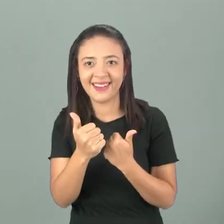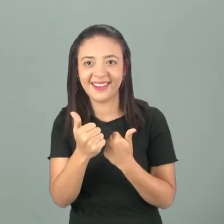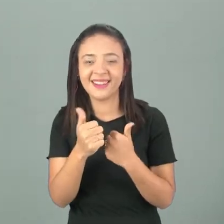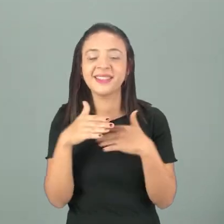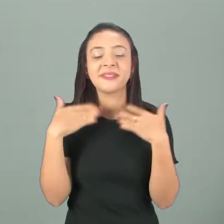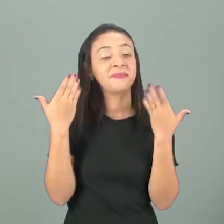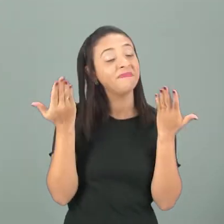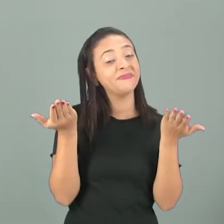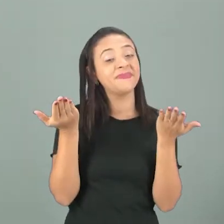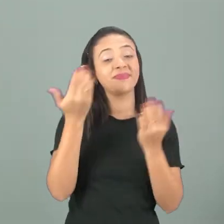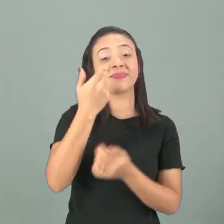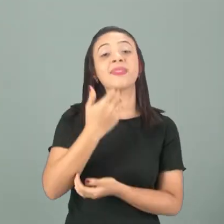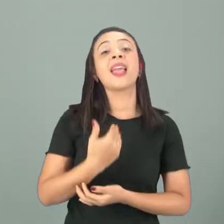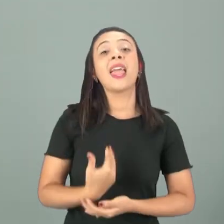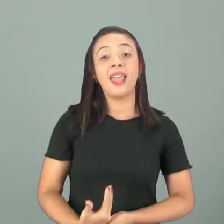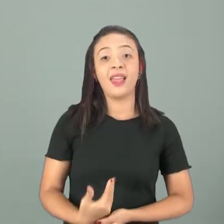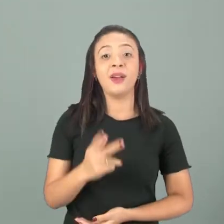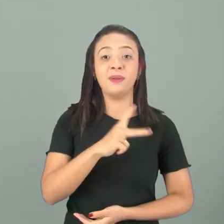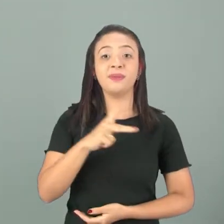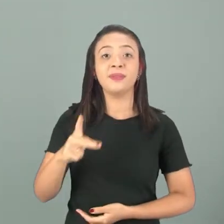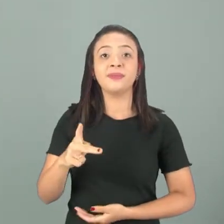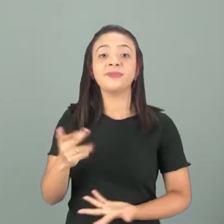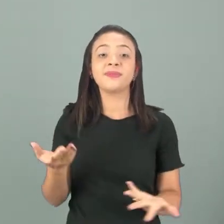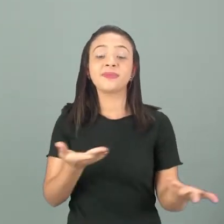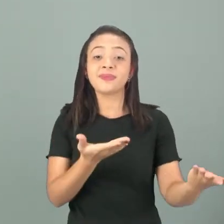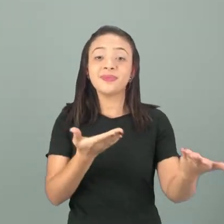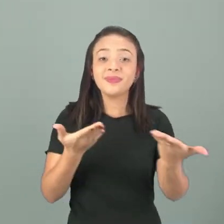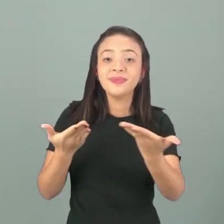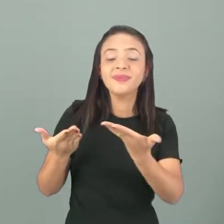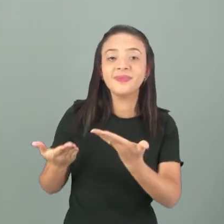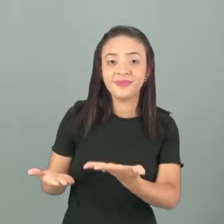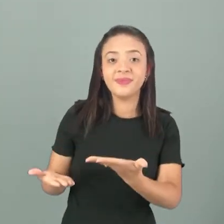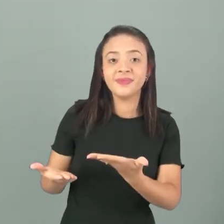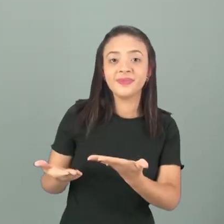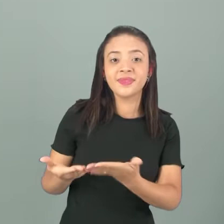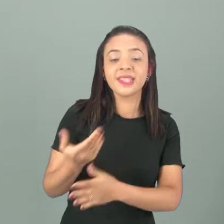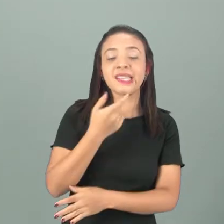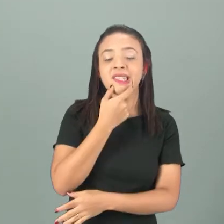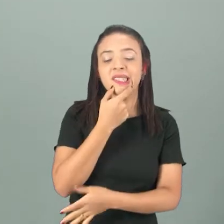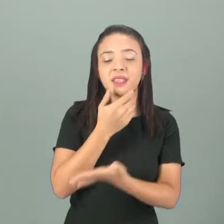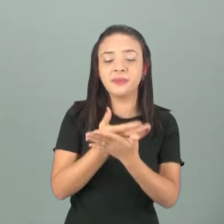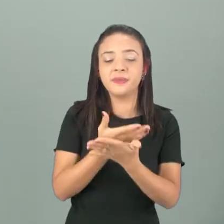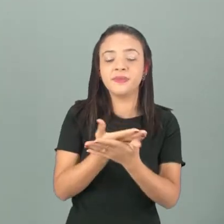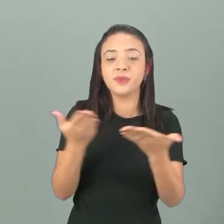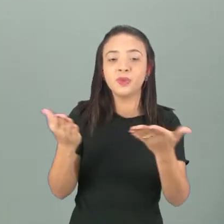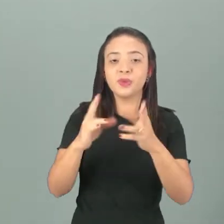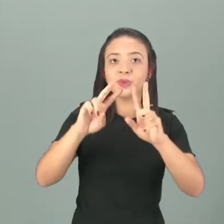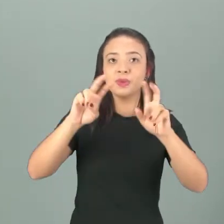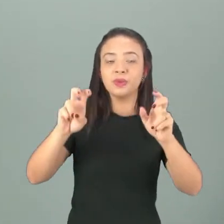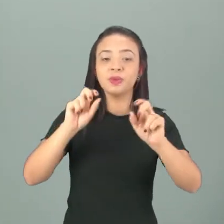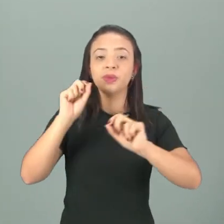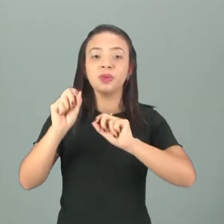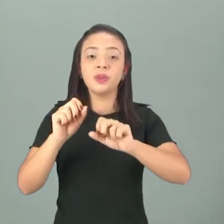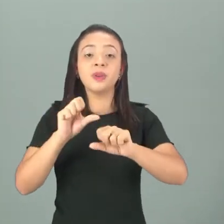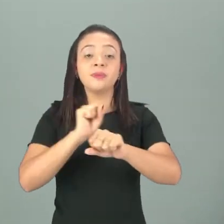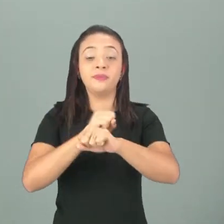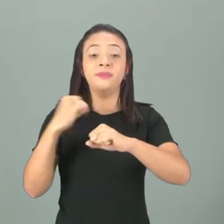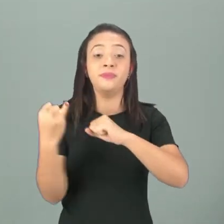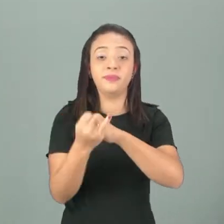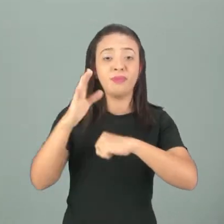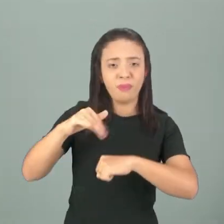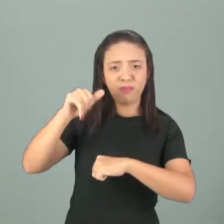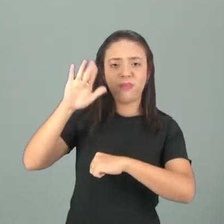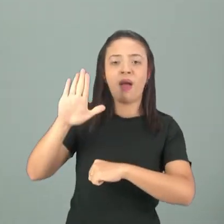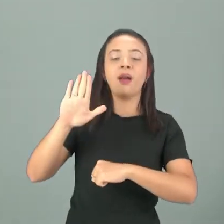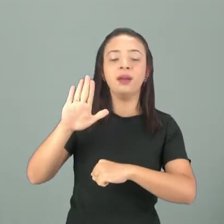estejam todos bem. Meu nome é Jaqueline e sejam bem-vindos à nossa aula de inglês. Hoje nós vamos falar um pouquinho sobre superlative form. A